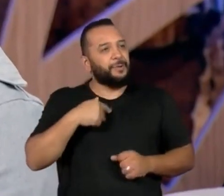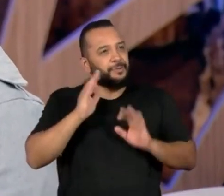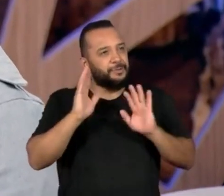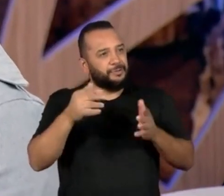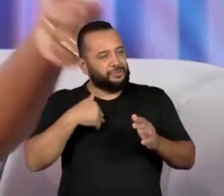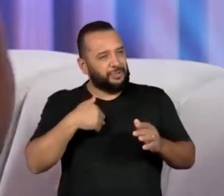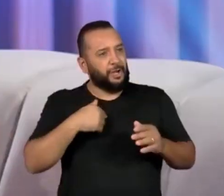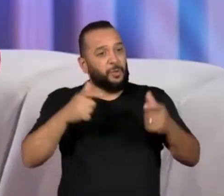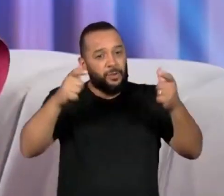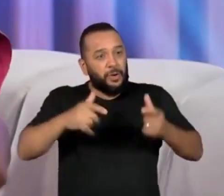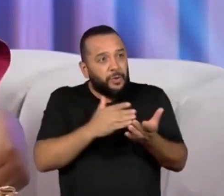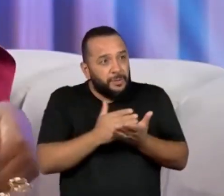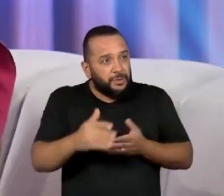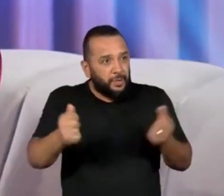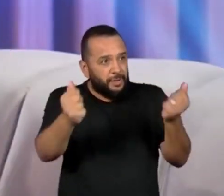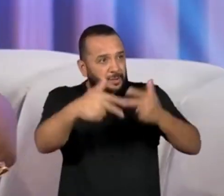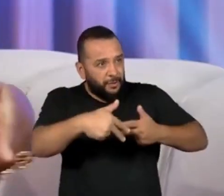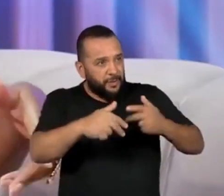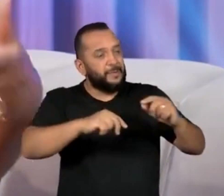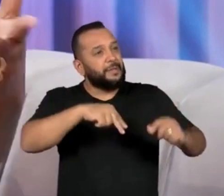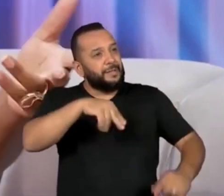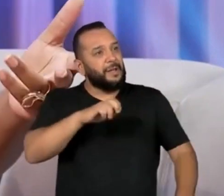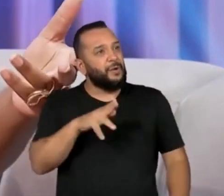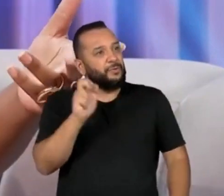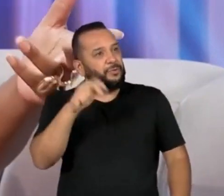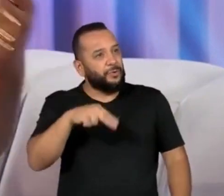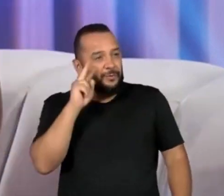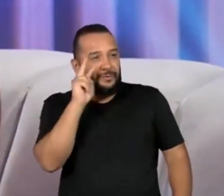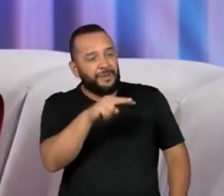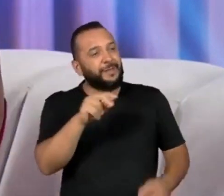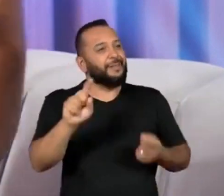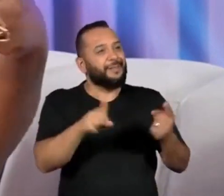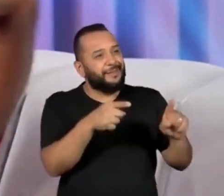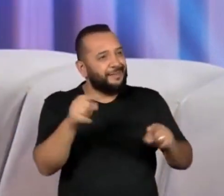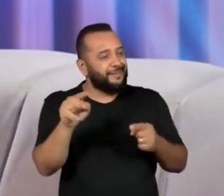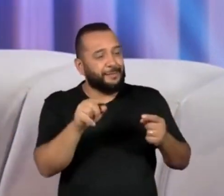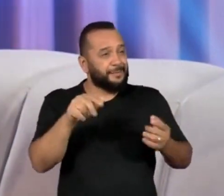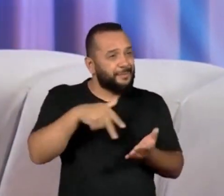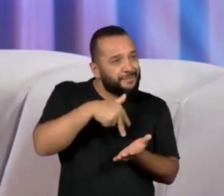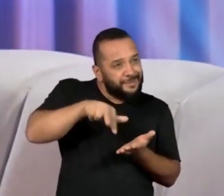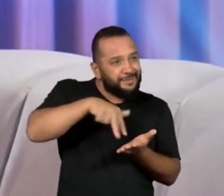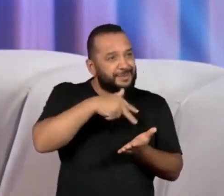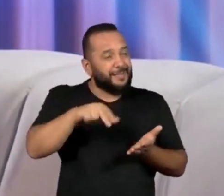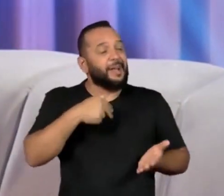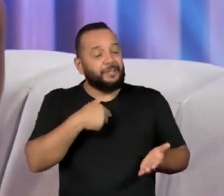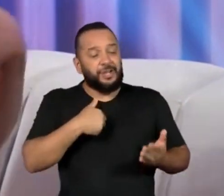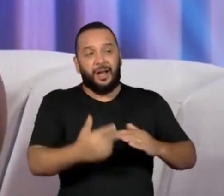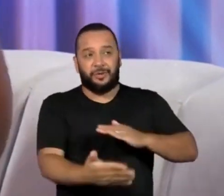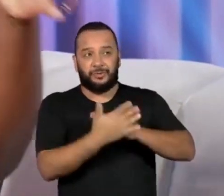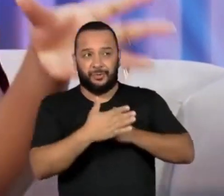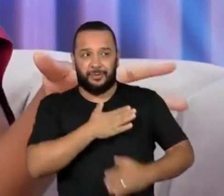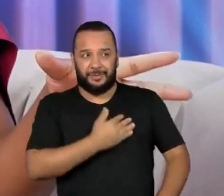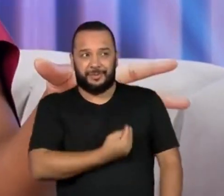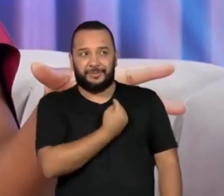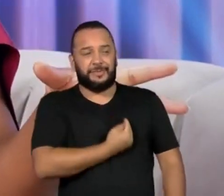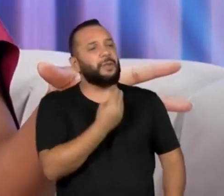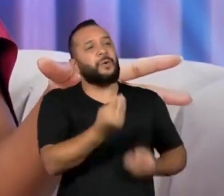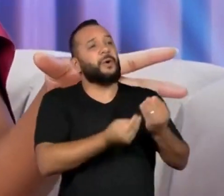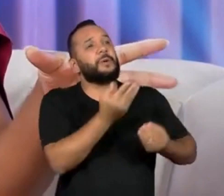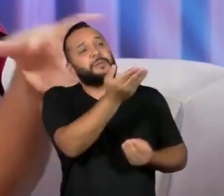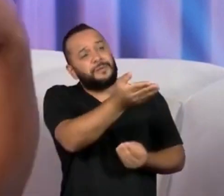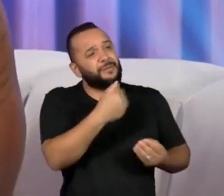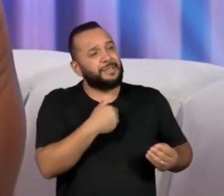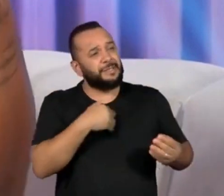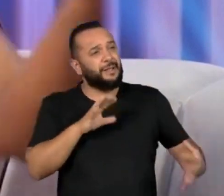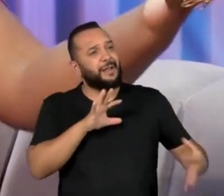determinado depois vê o Nelson Triunfo dançar e eu costumo falar do quanto o Hip Hop salvou a minha vida como é que é para você essa relação com o